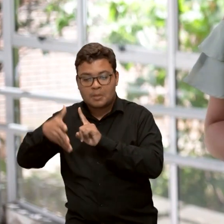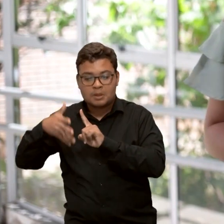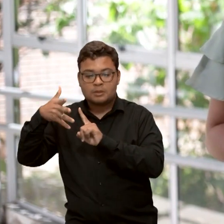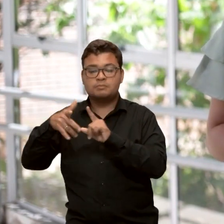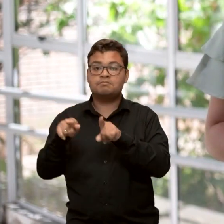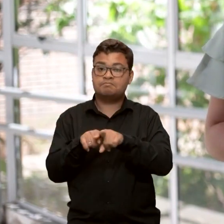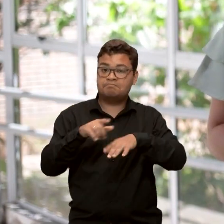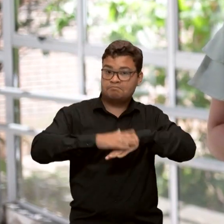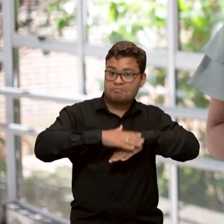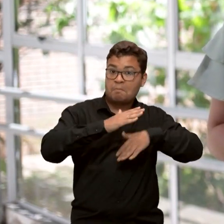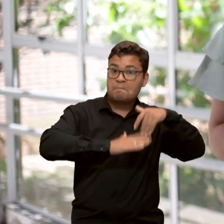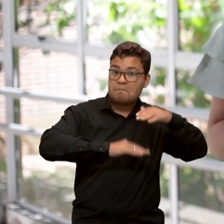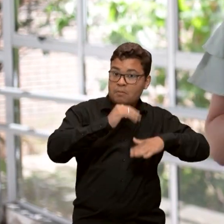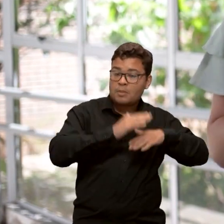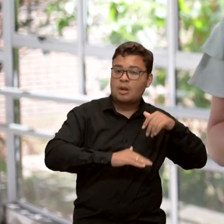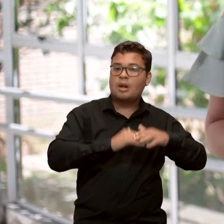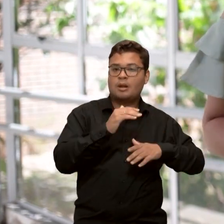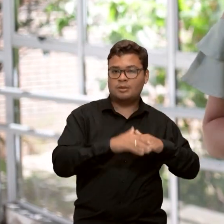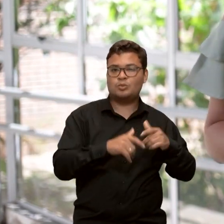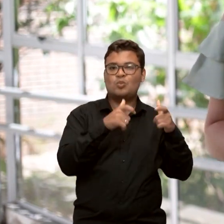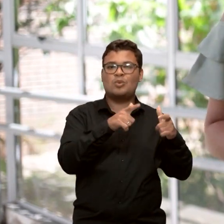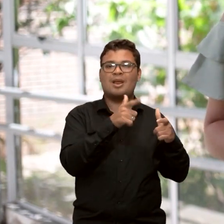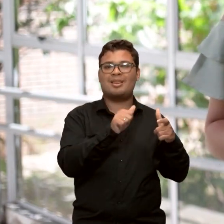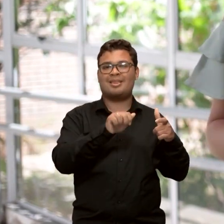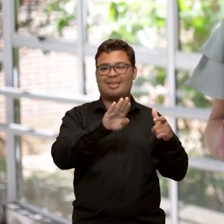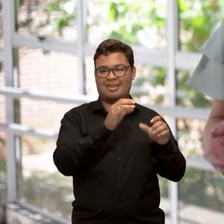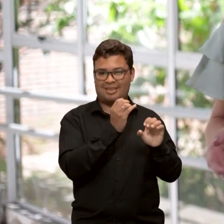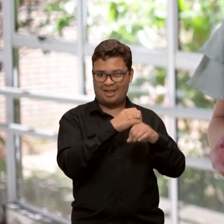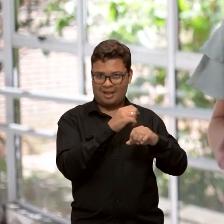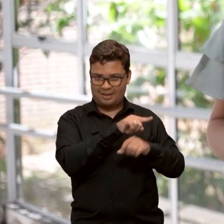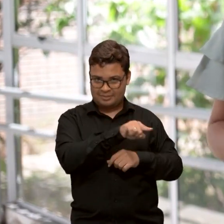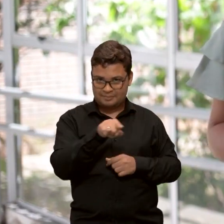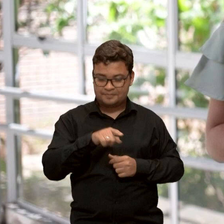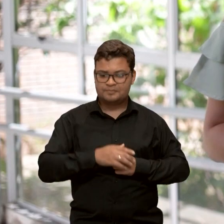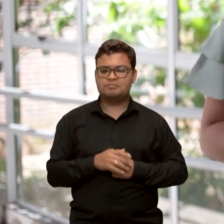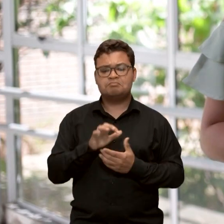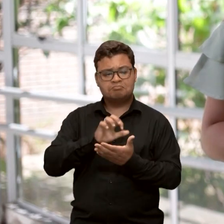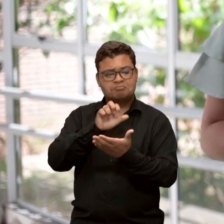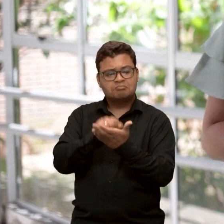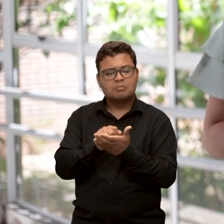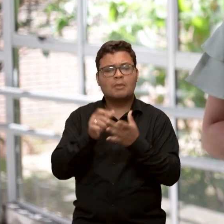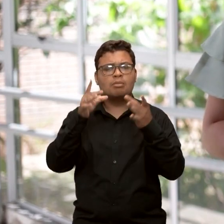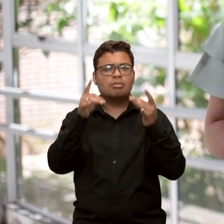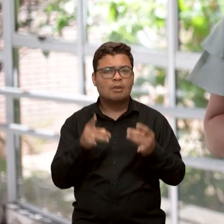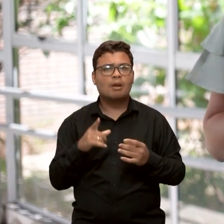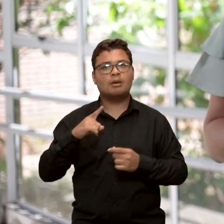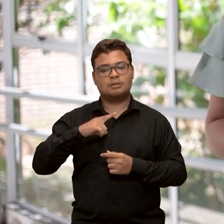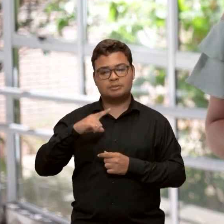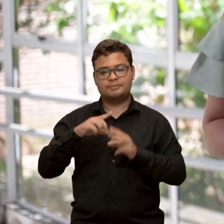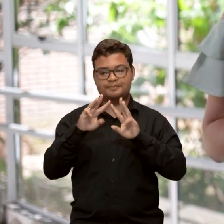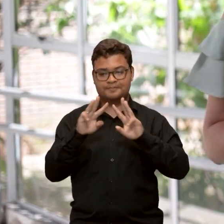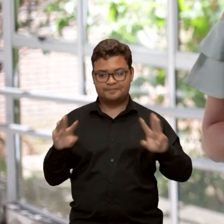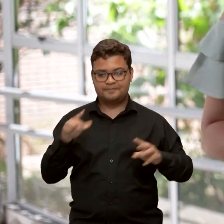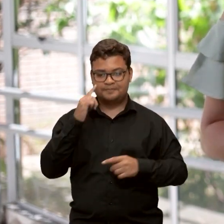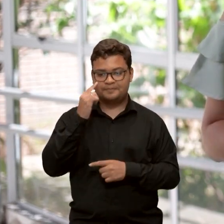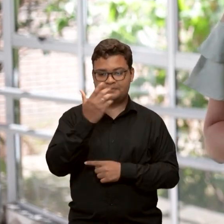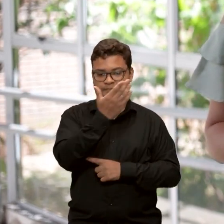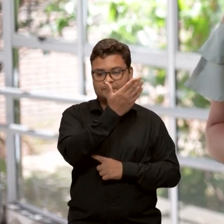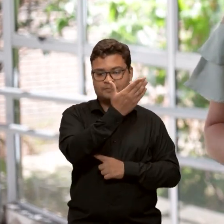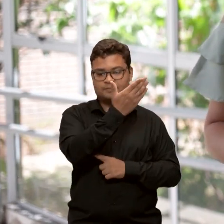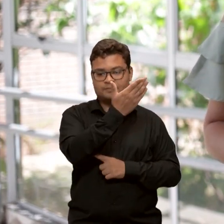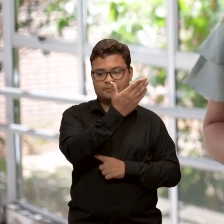o IPTESP, promove o curso de verão em Biociências e Tecnologia. O evento é gratuito e conta com uma